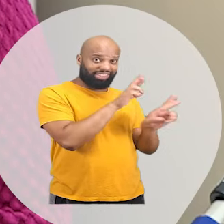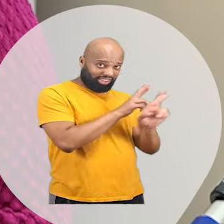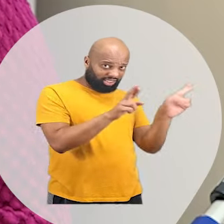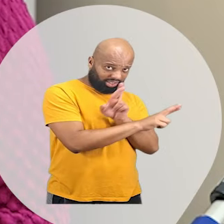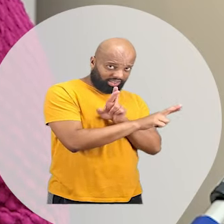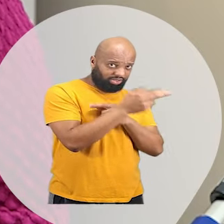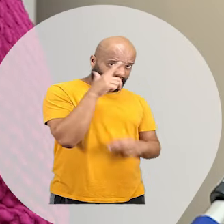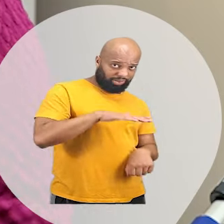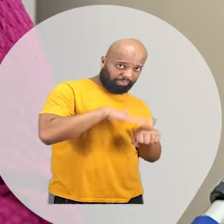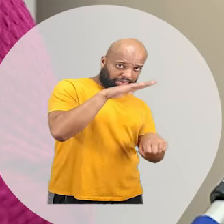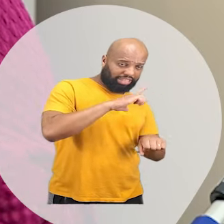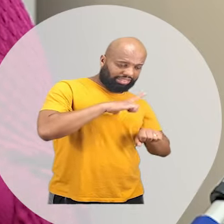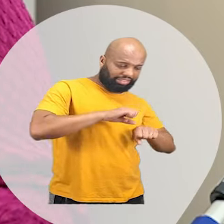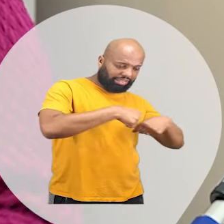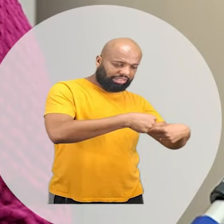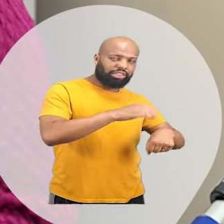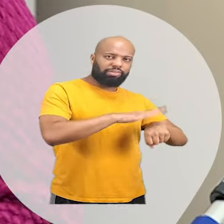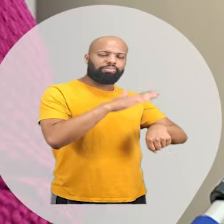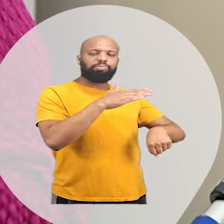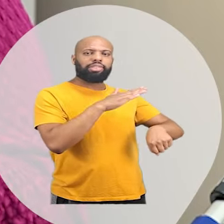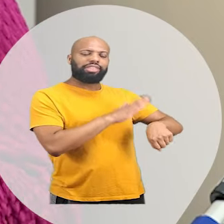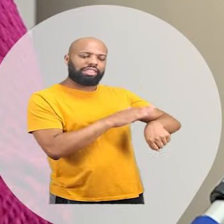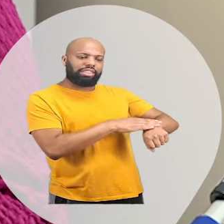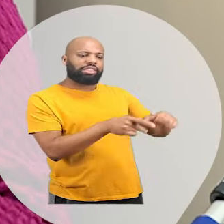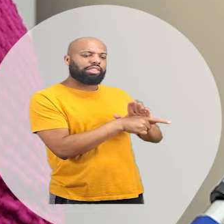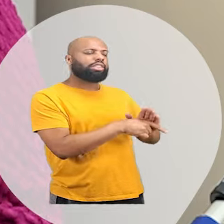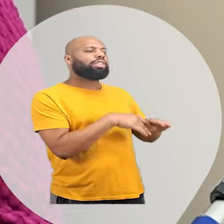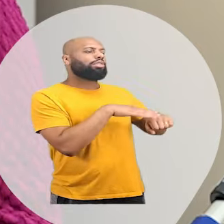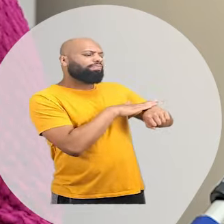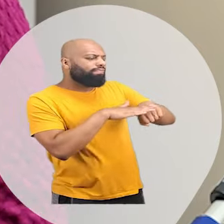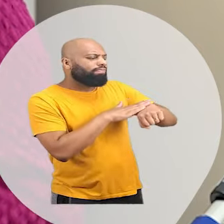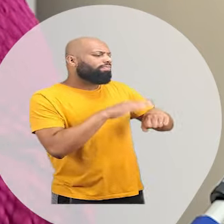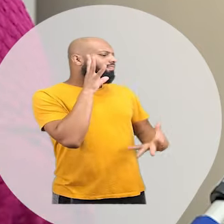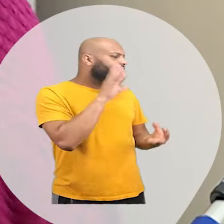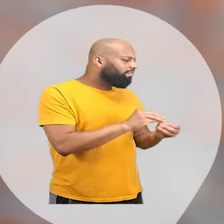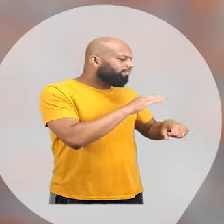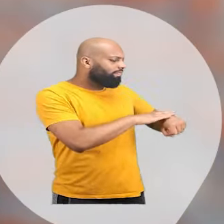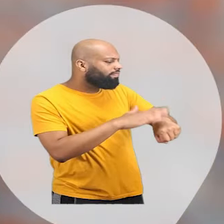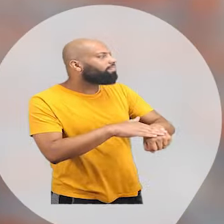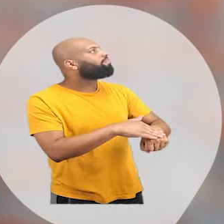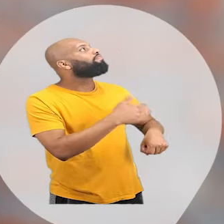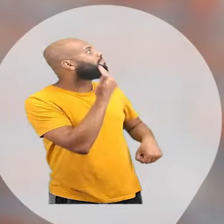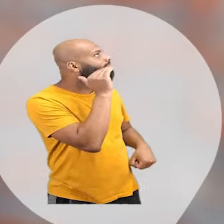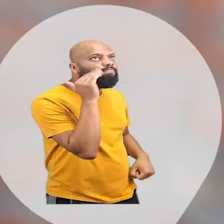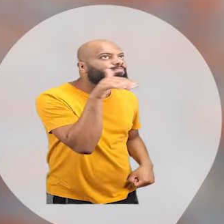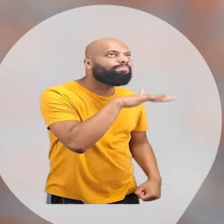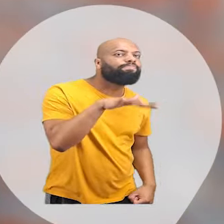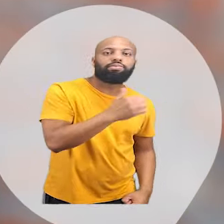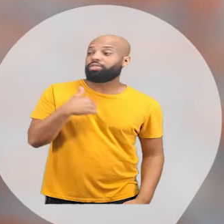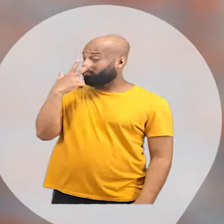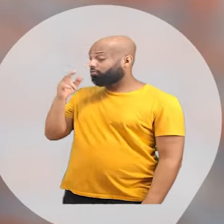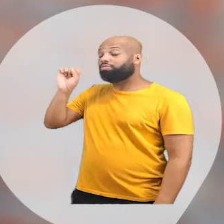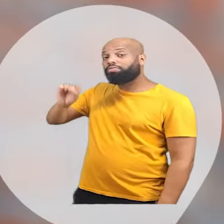relacionamento tipo você dedica mais tempo na conversa mas sempre entendendo o cenário eu acho